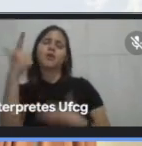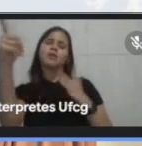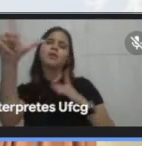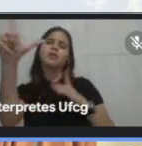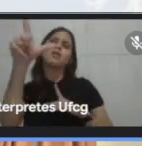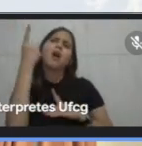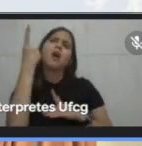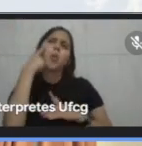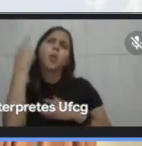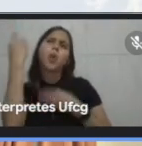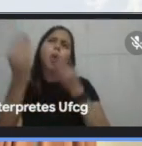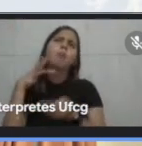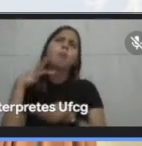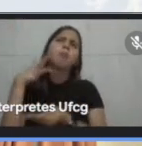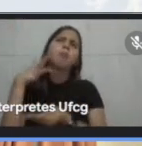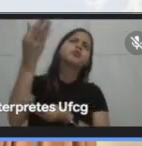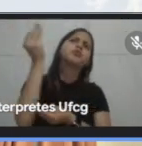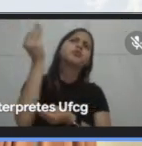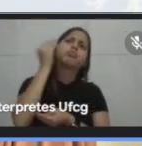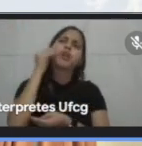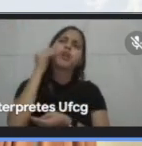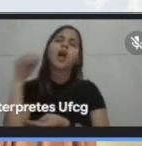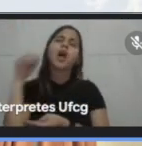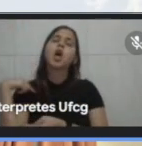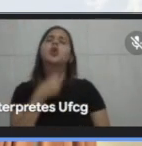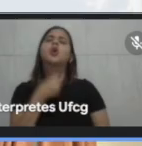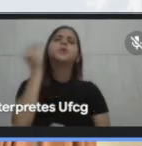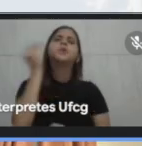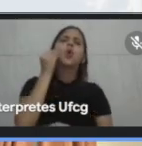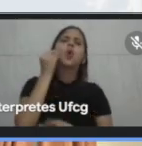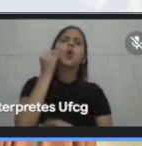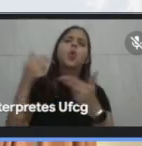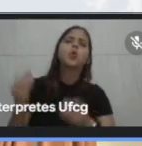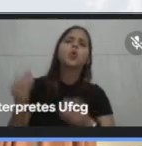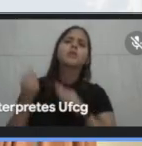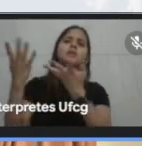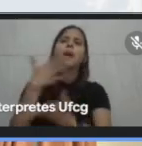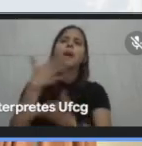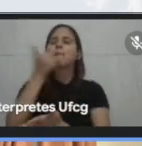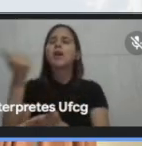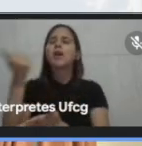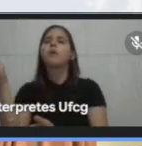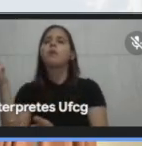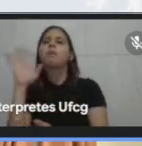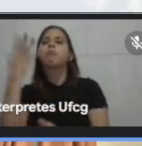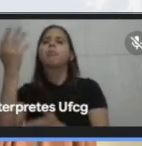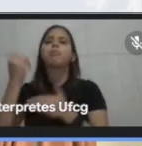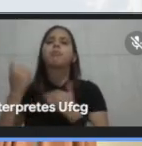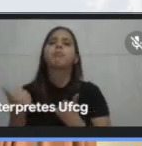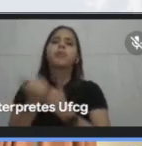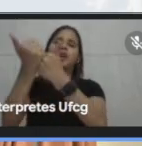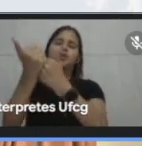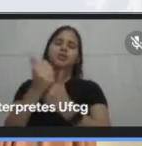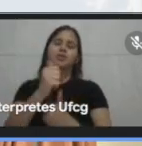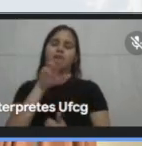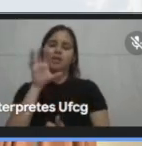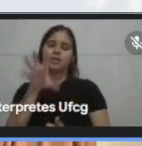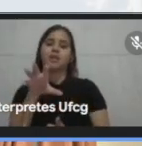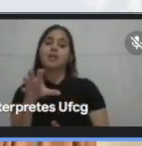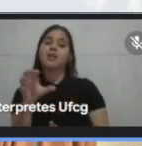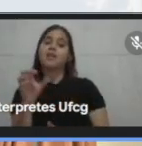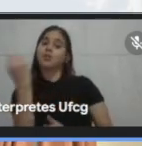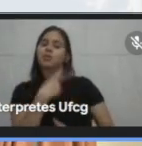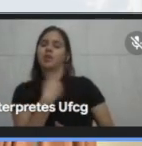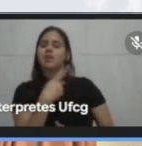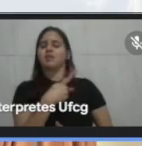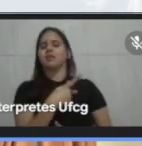com resoluções muito melhores para a zona urbana. Aqui a gente trabalhou com resolução de 5 por 5 metros, enquanto em Campinas a gente trabalhou com resolução de 30